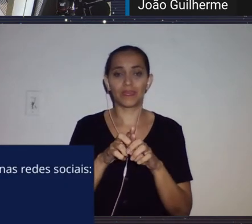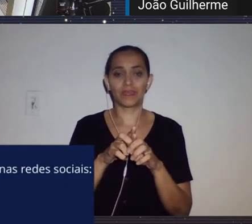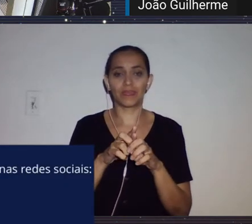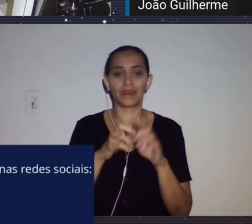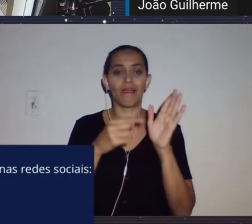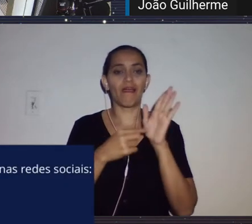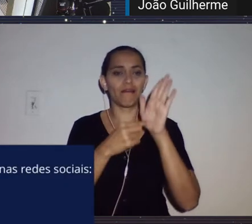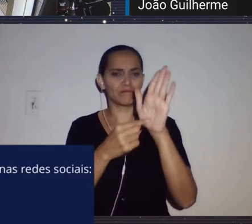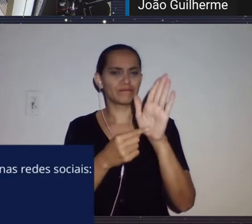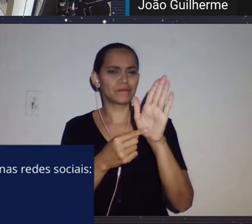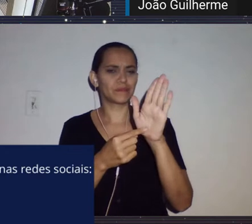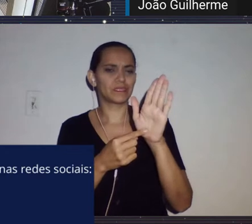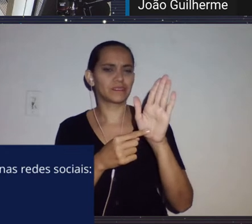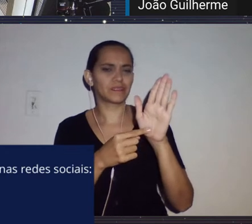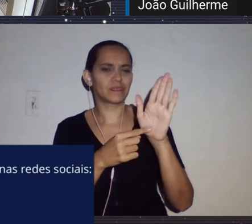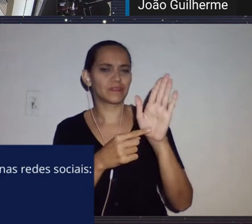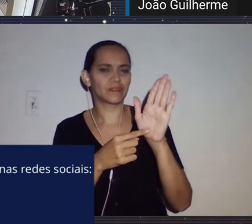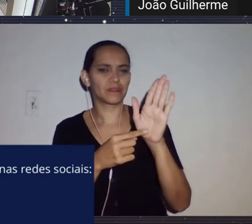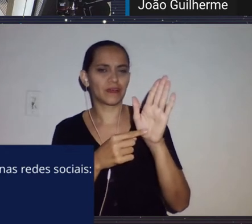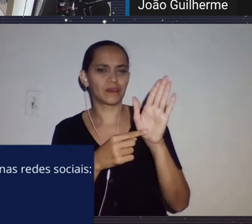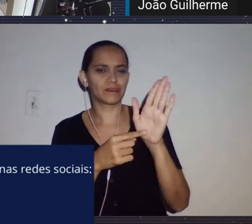vou colocar agora seu e-mail na tela. Perfeito.